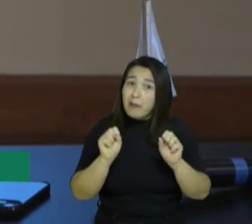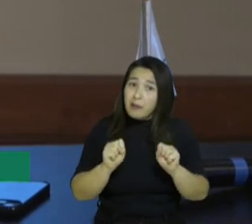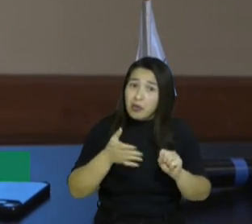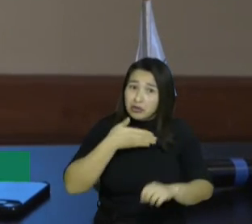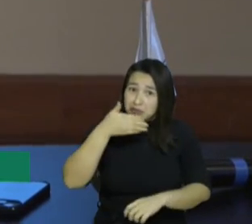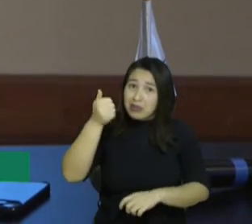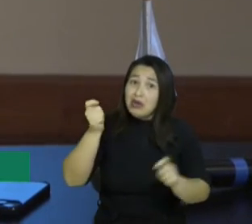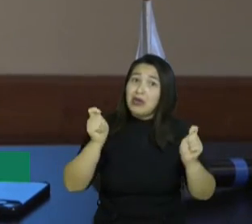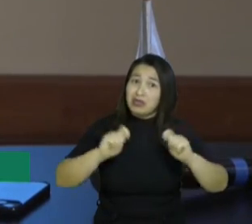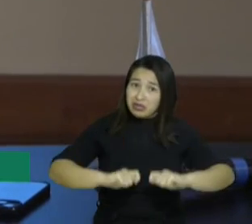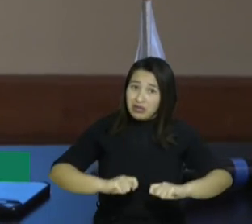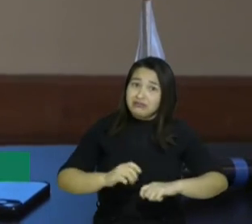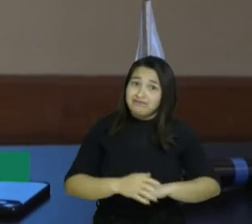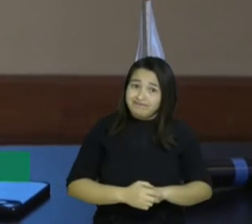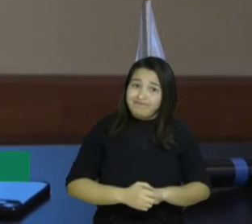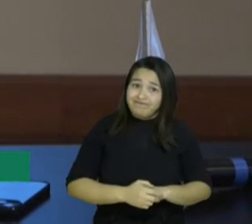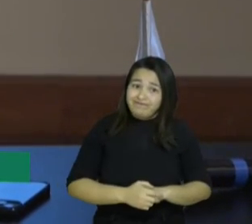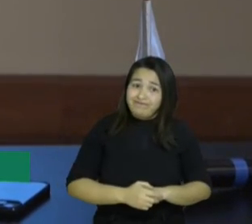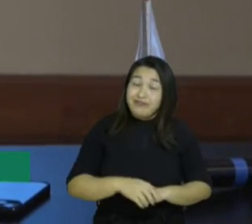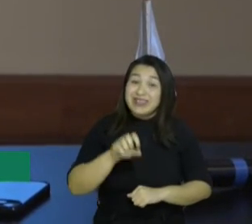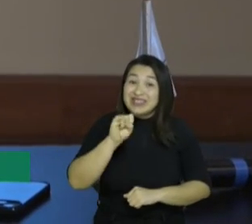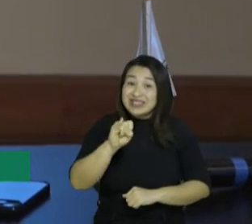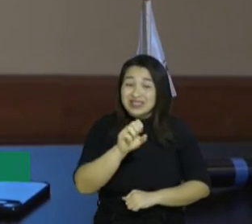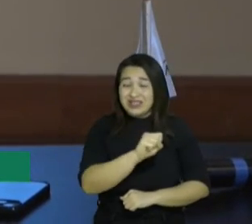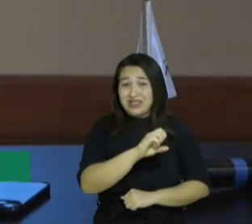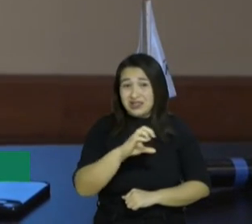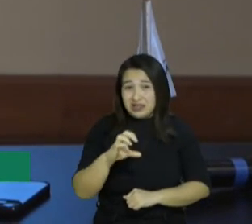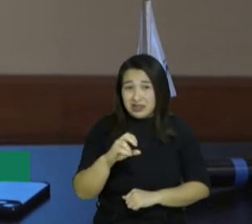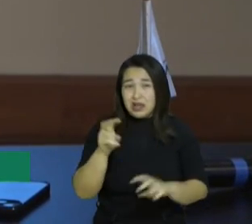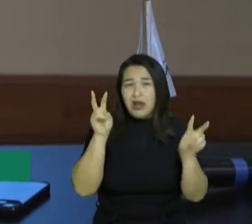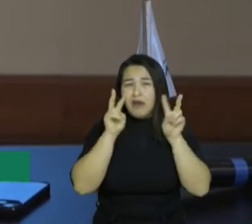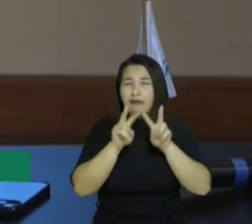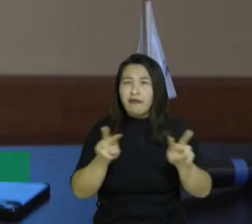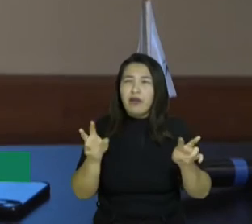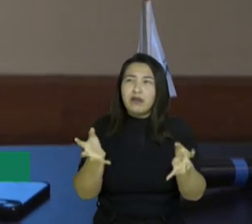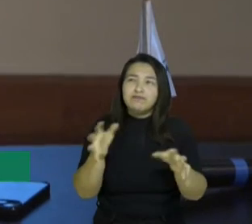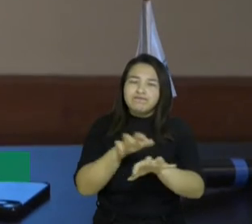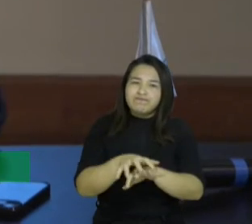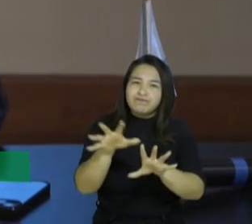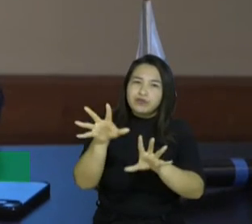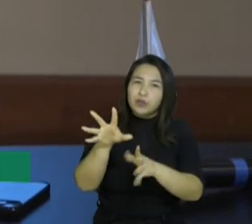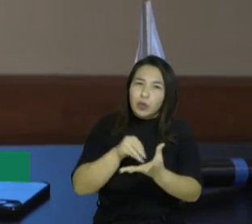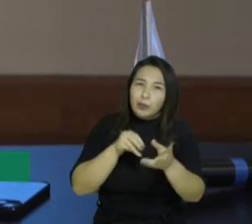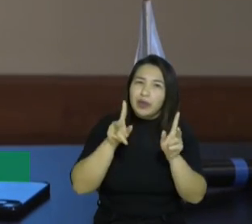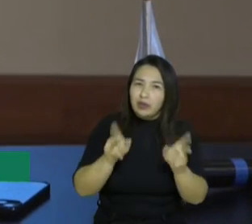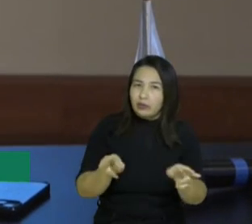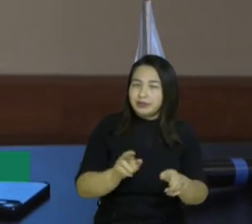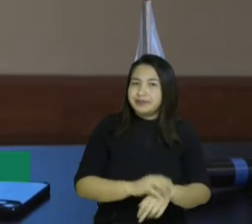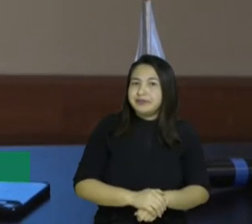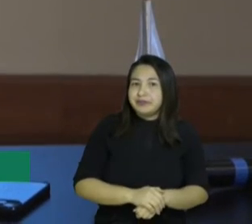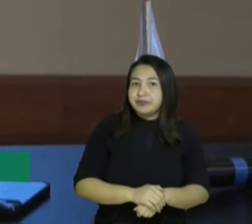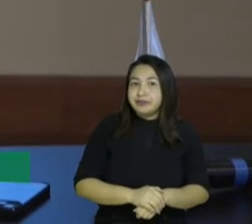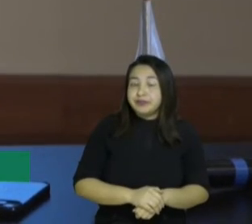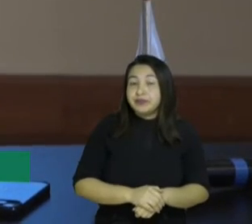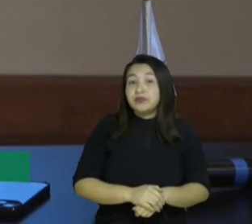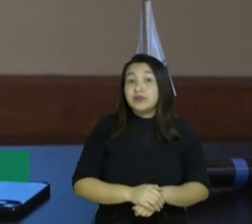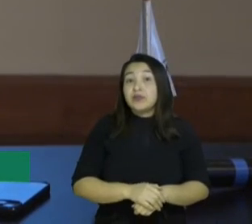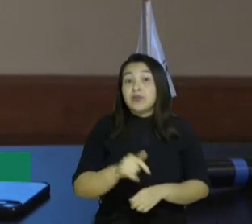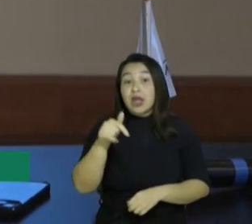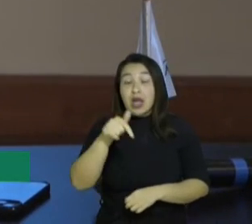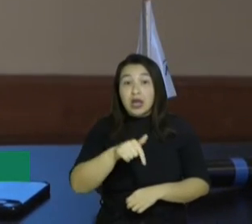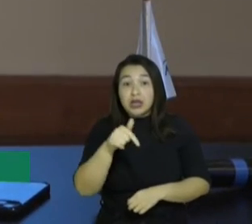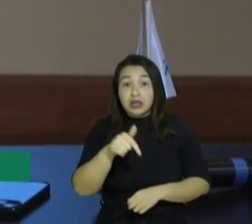maior que o PIB né se Santa Catarina olhar pra integração e aqui só para terminar então integração logística